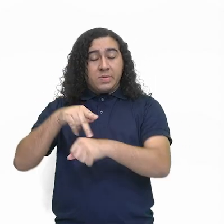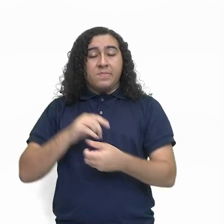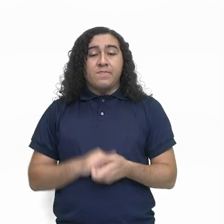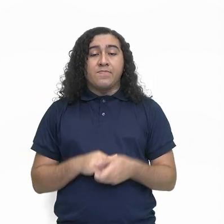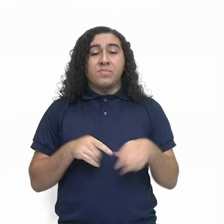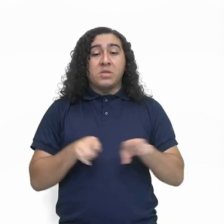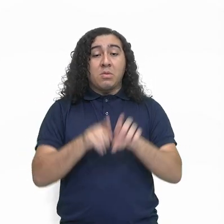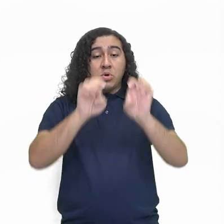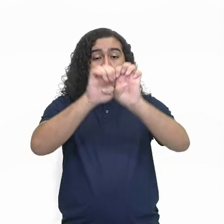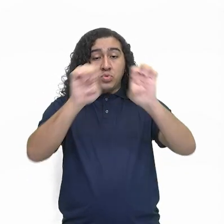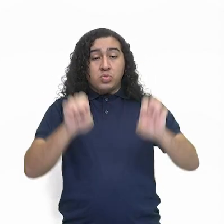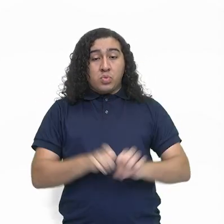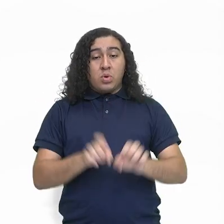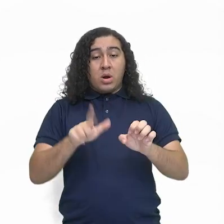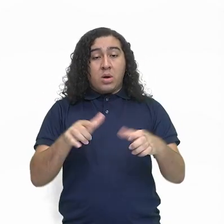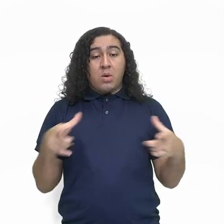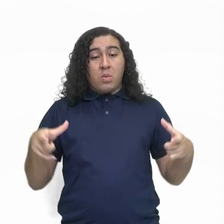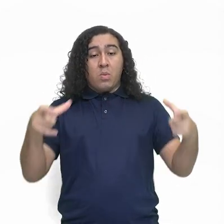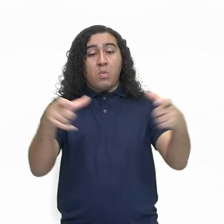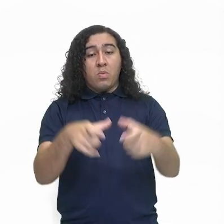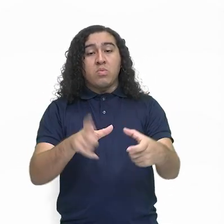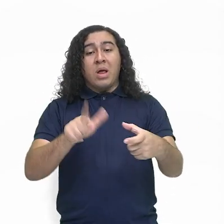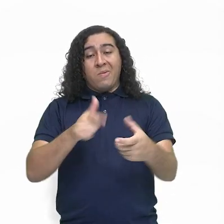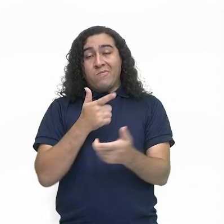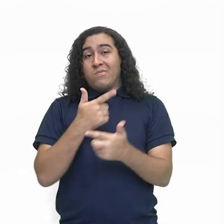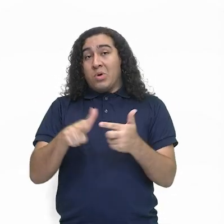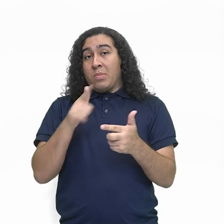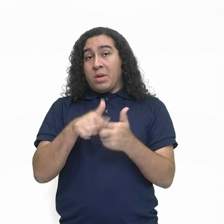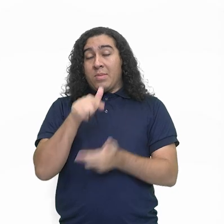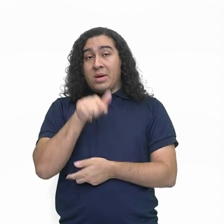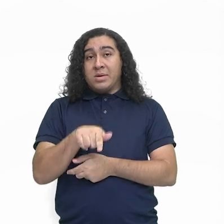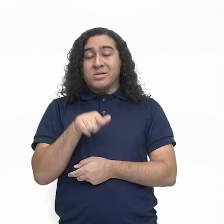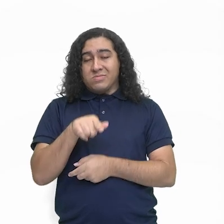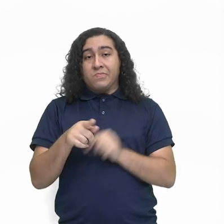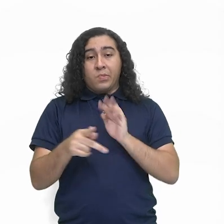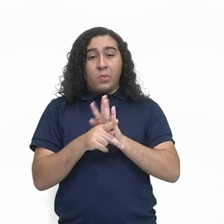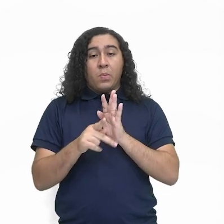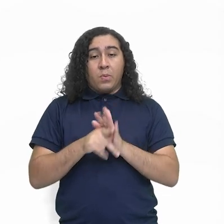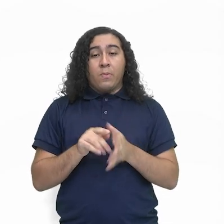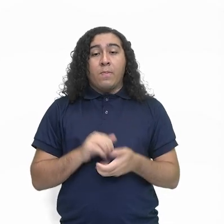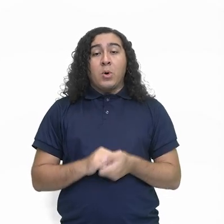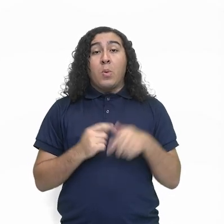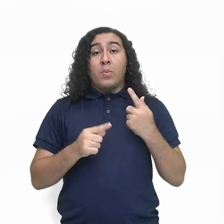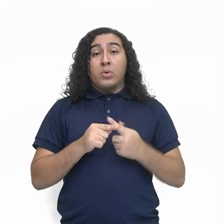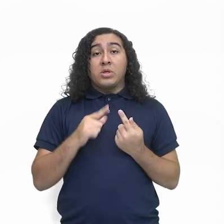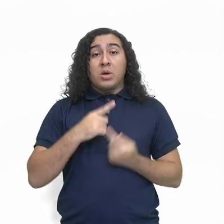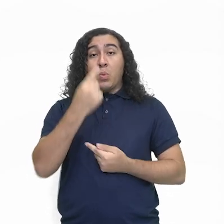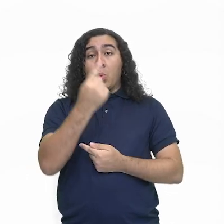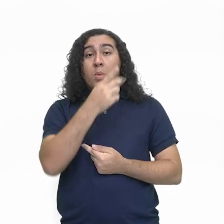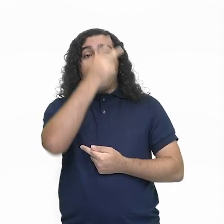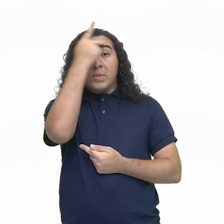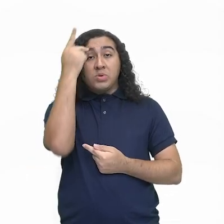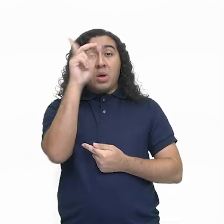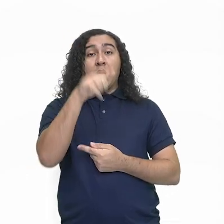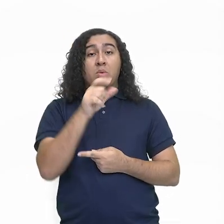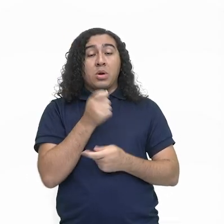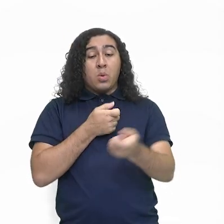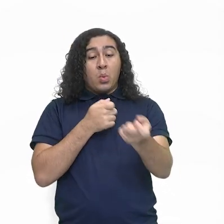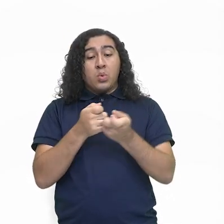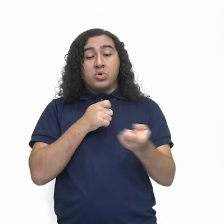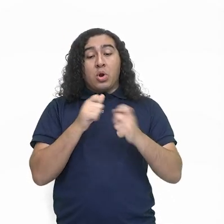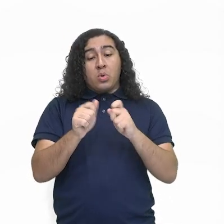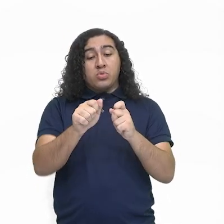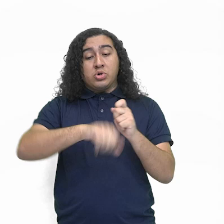fundiária bastante concentradora, é outro problema, um problema aí do campo mesmo. Quando você tem uma única pessoa que é dona de uma